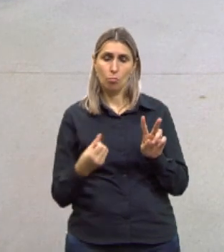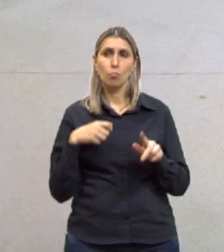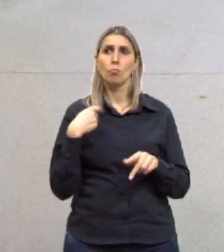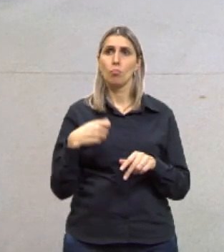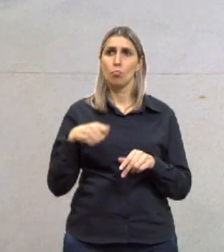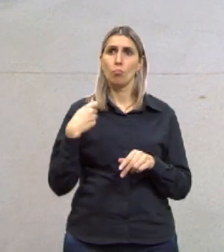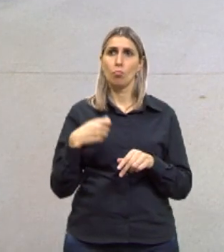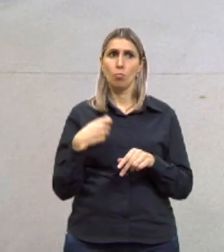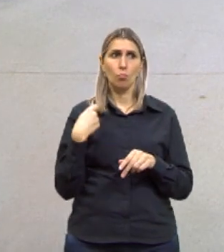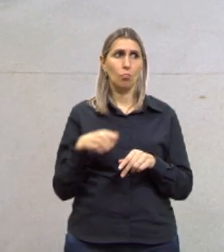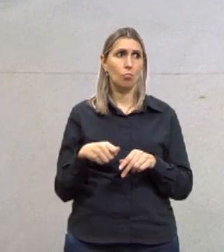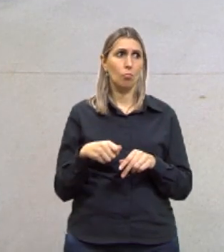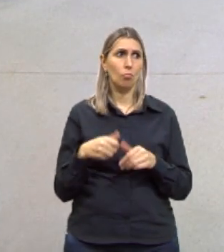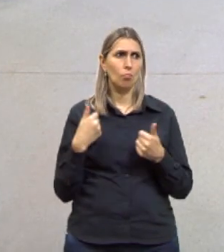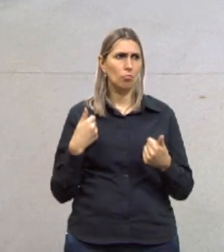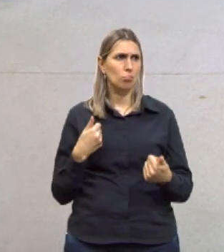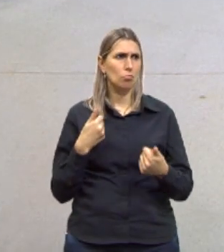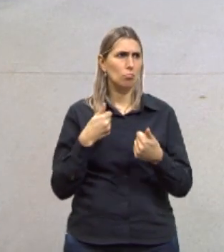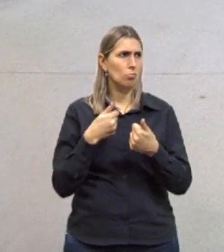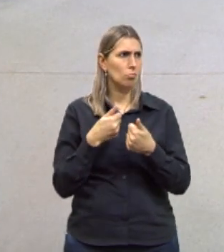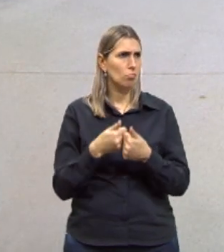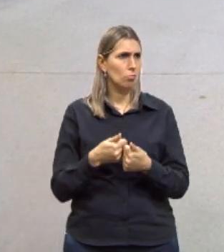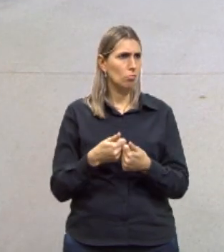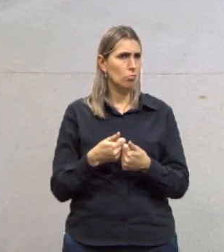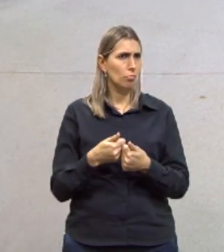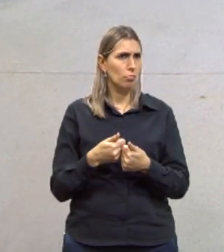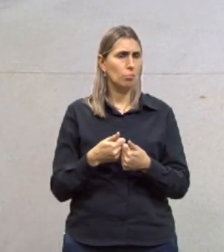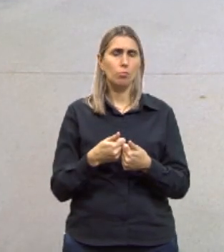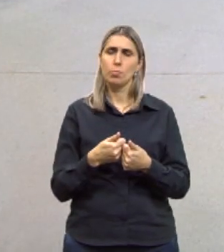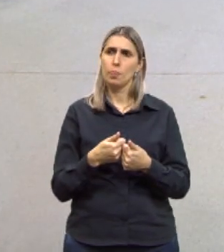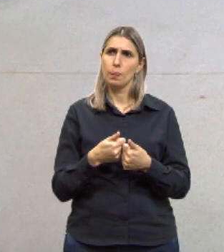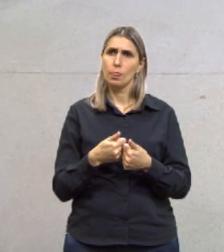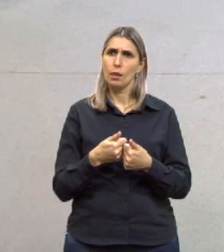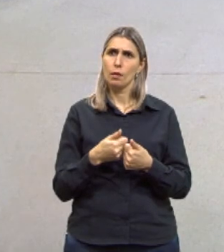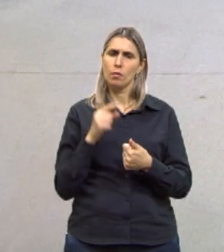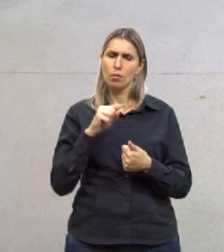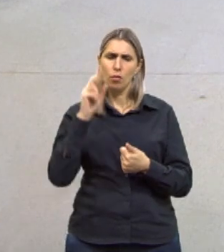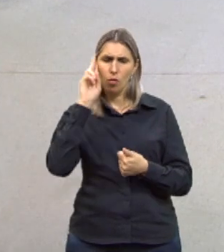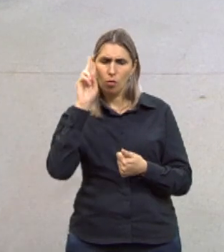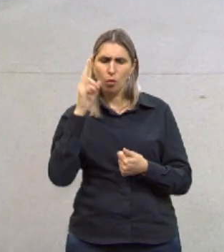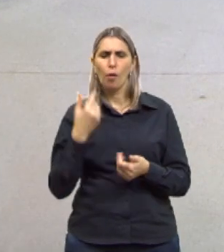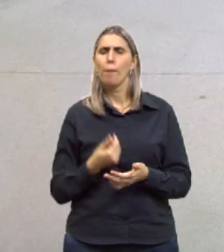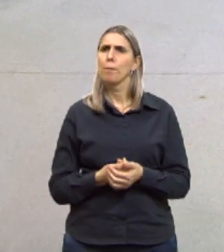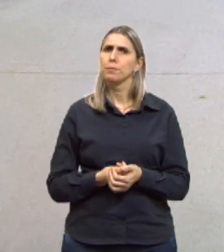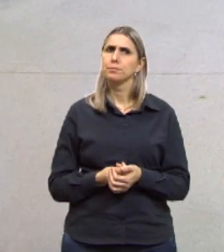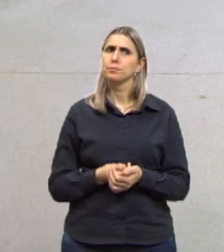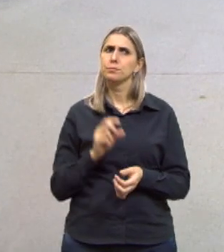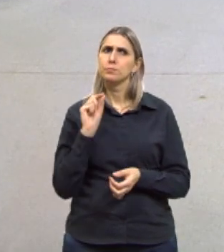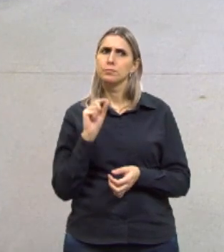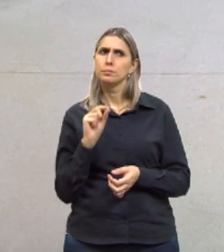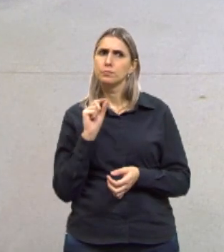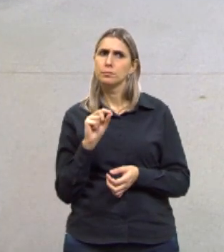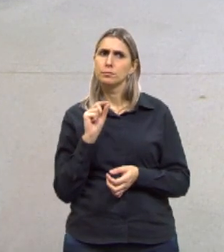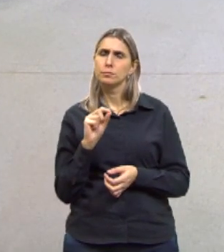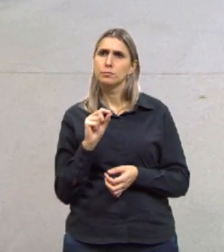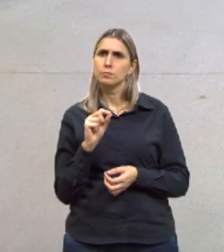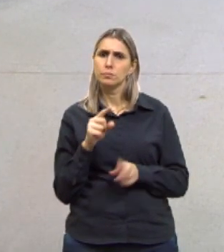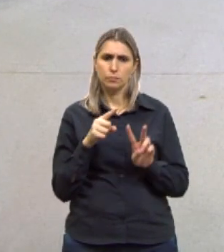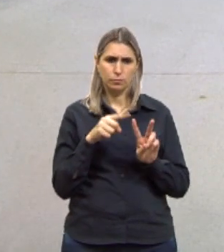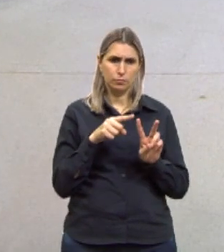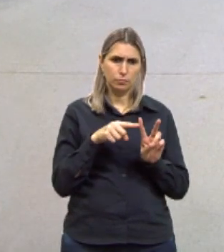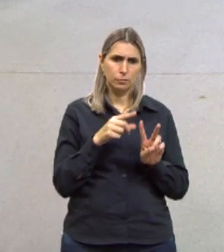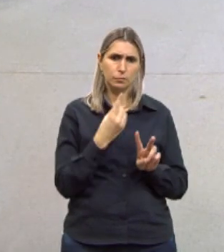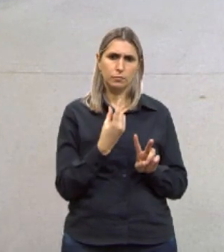precisar por aproximação. O que que a gente lembra? Adoro essa parte. O que que a gente lembra? A gente lembra que a raiz